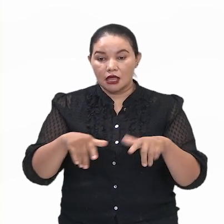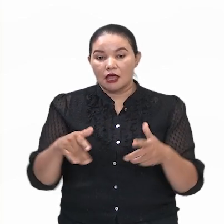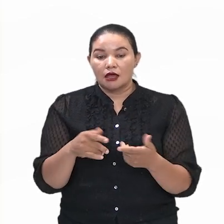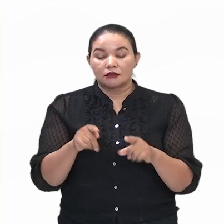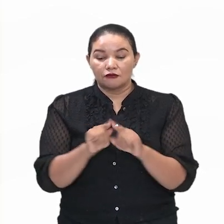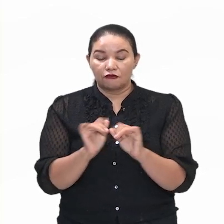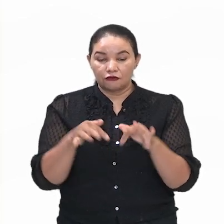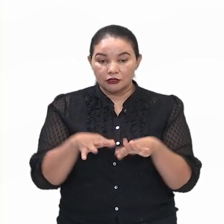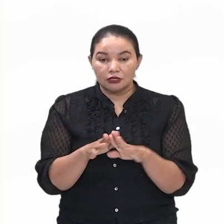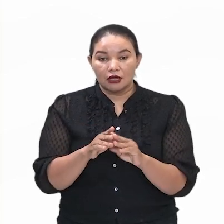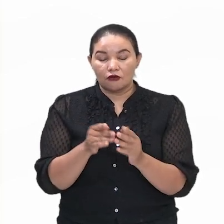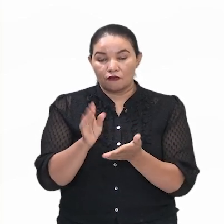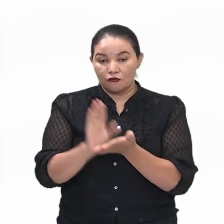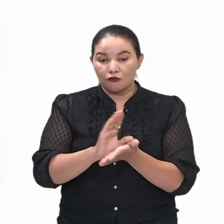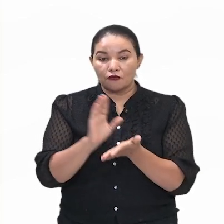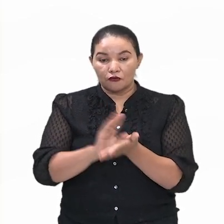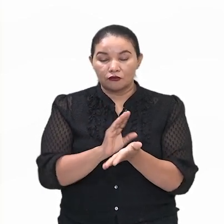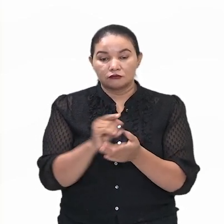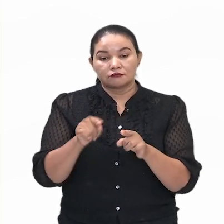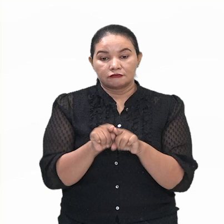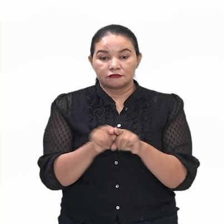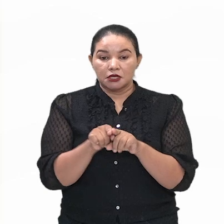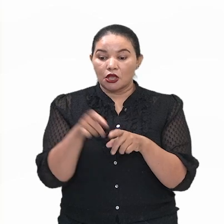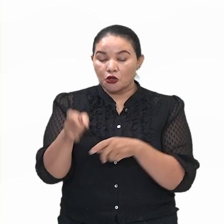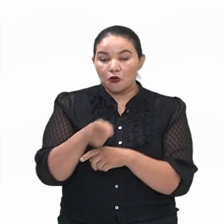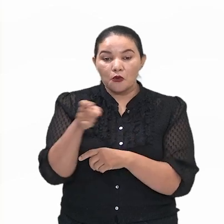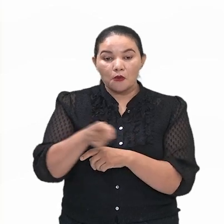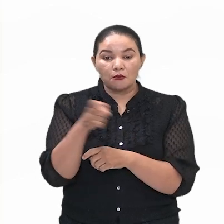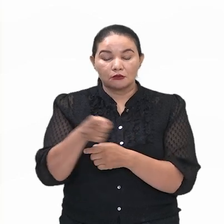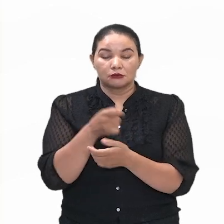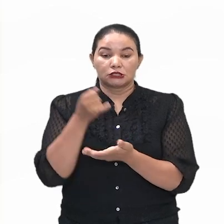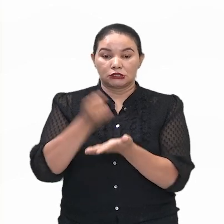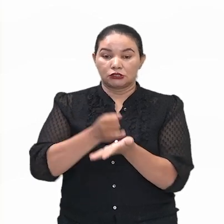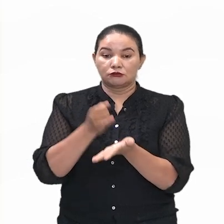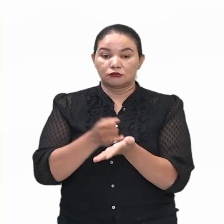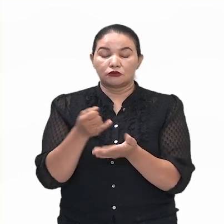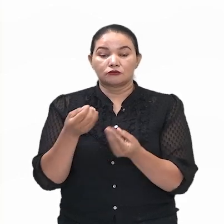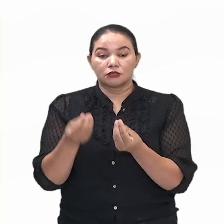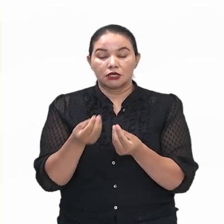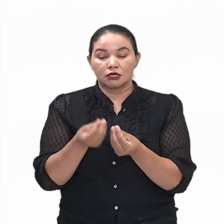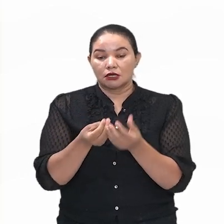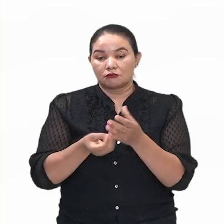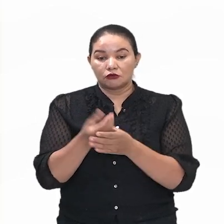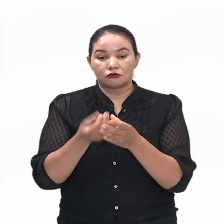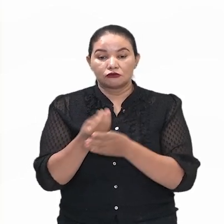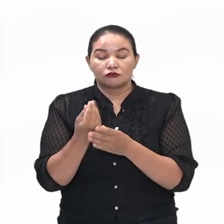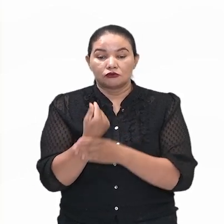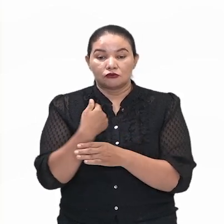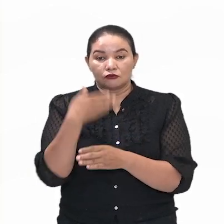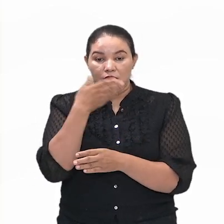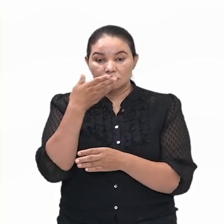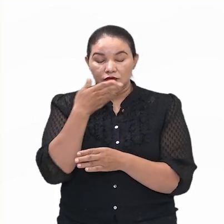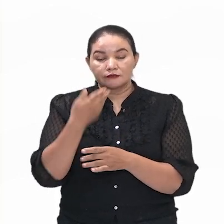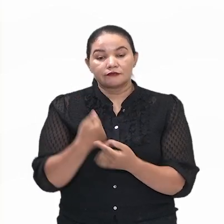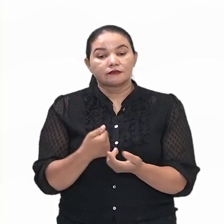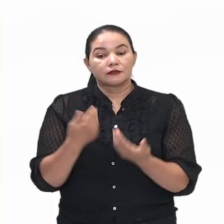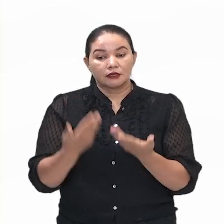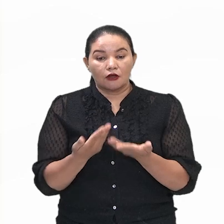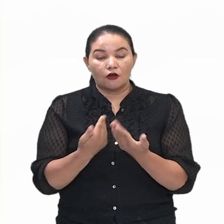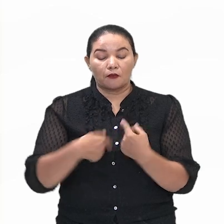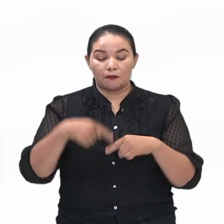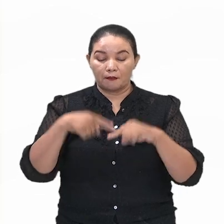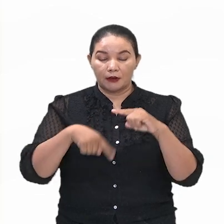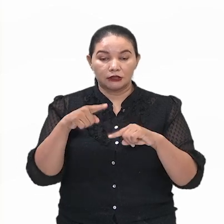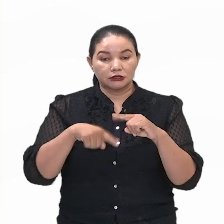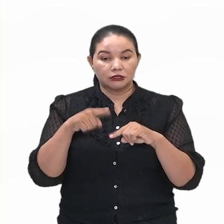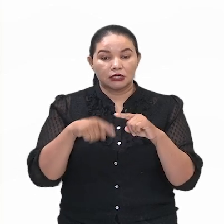também vai aplicar impostos para essa produção açucareira. E claro, cada vez mais esses produtos,